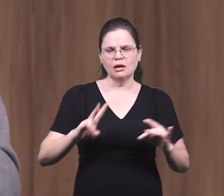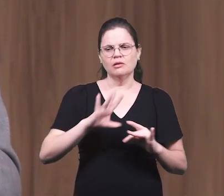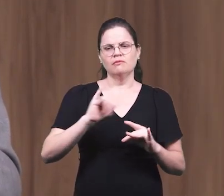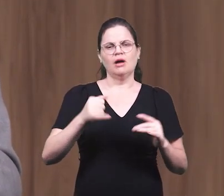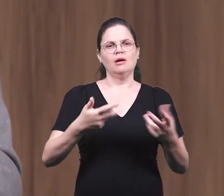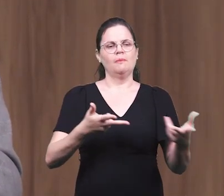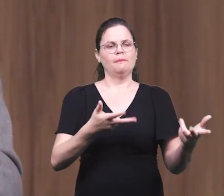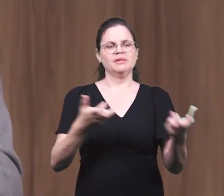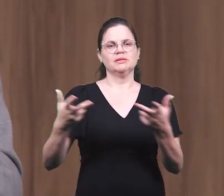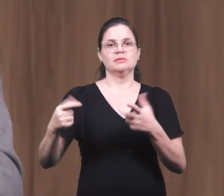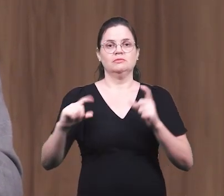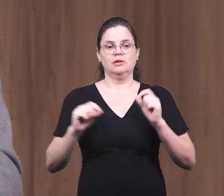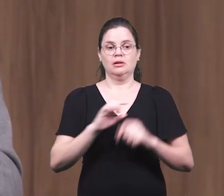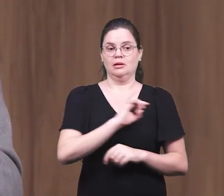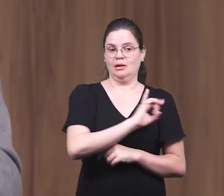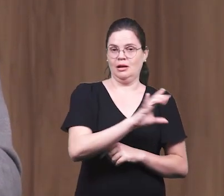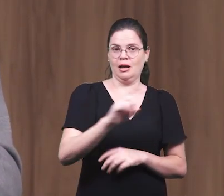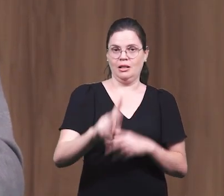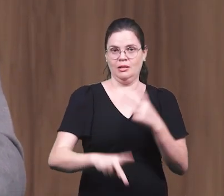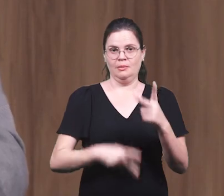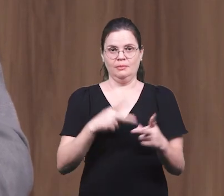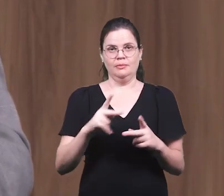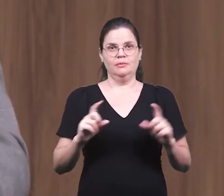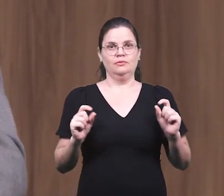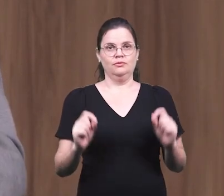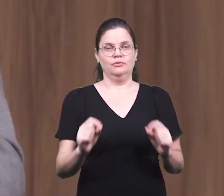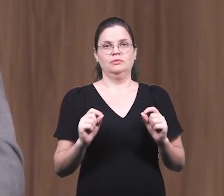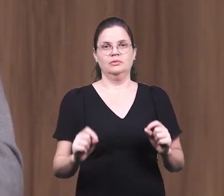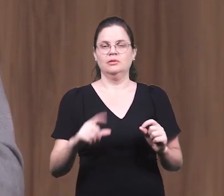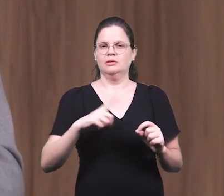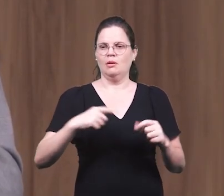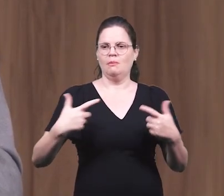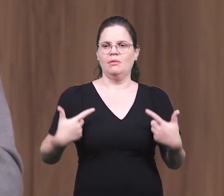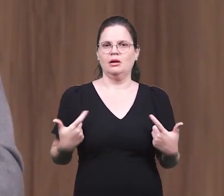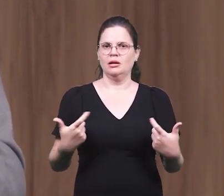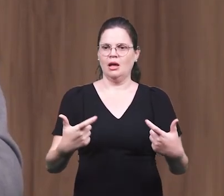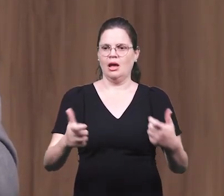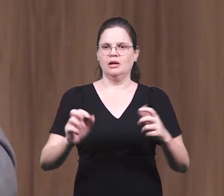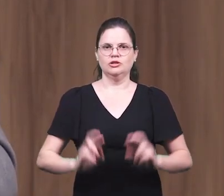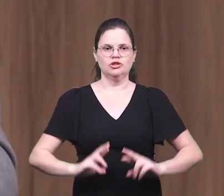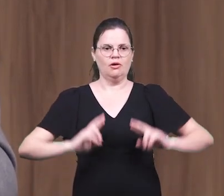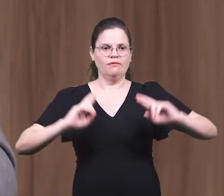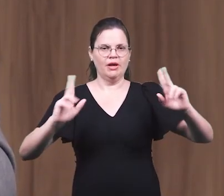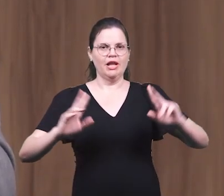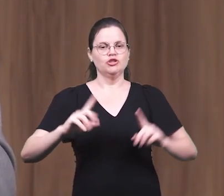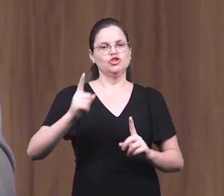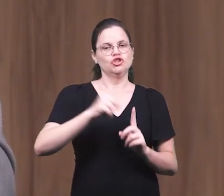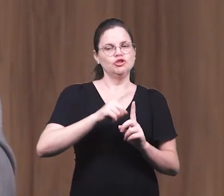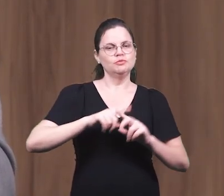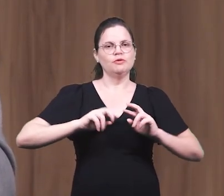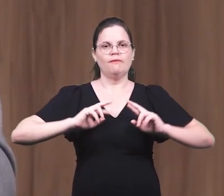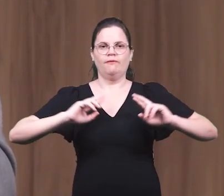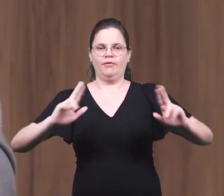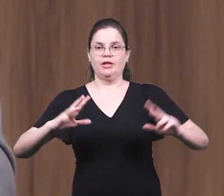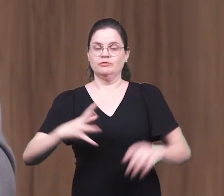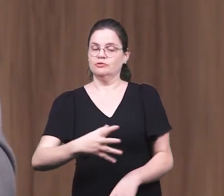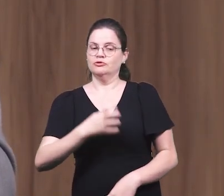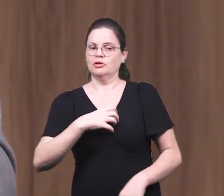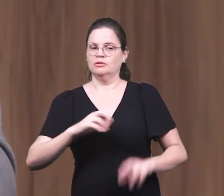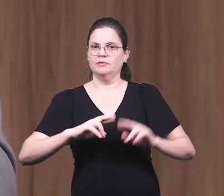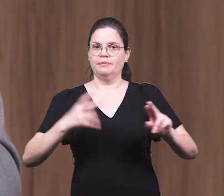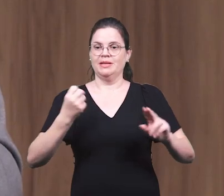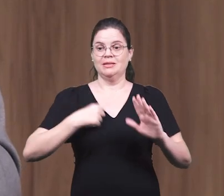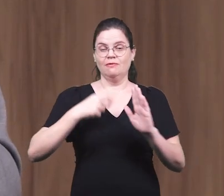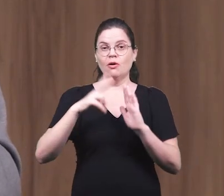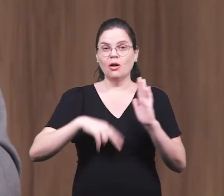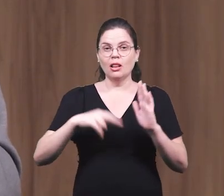que cada povo desse daqui é uma batalha diferente, de uma forma diferente, e que se pararmos para ler com